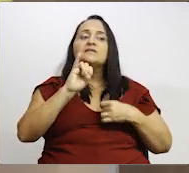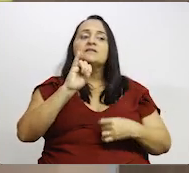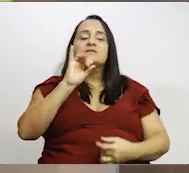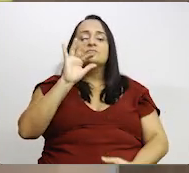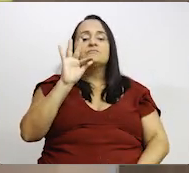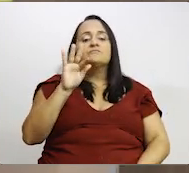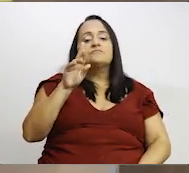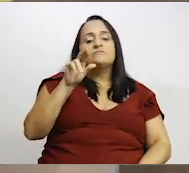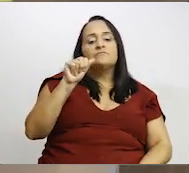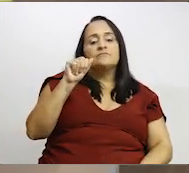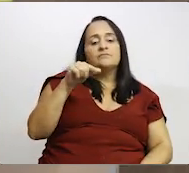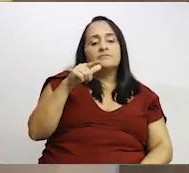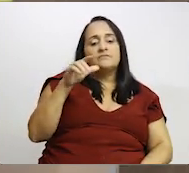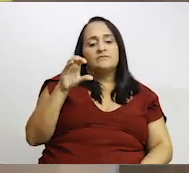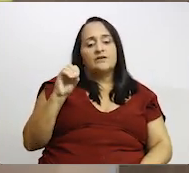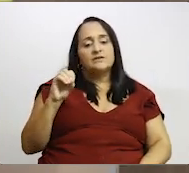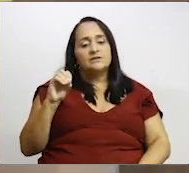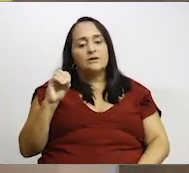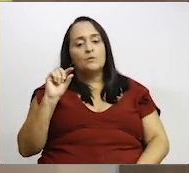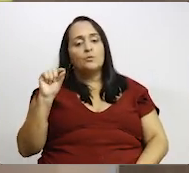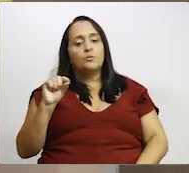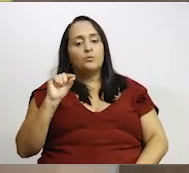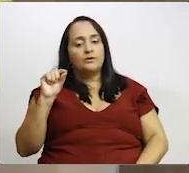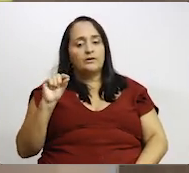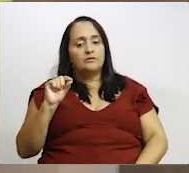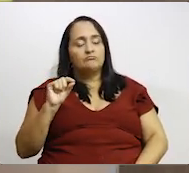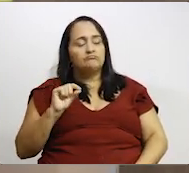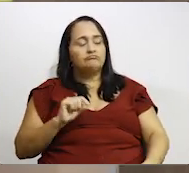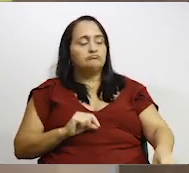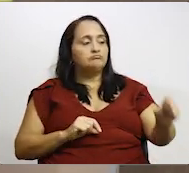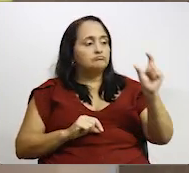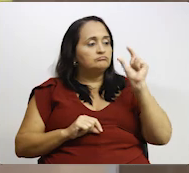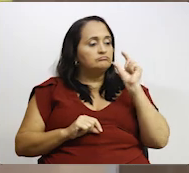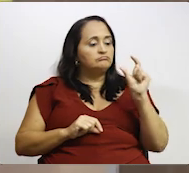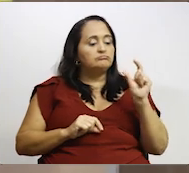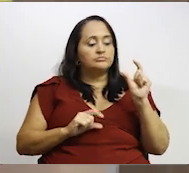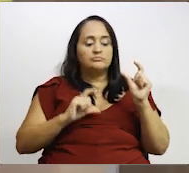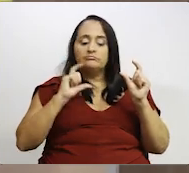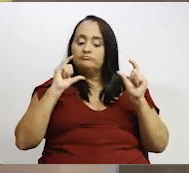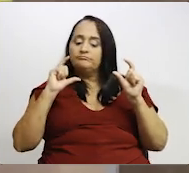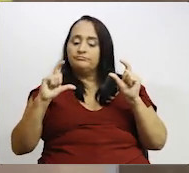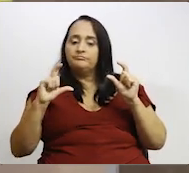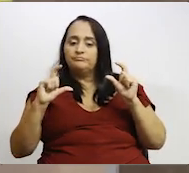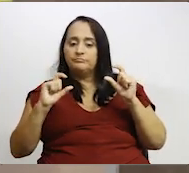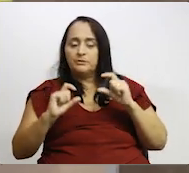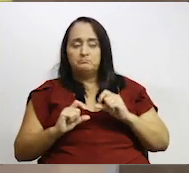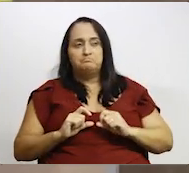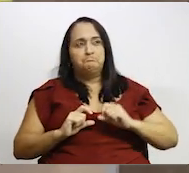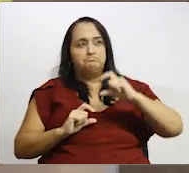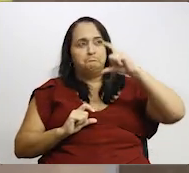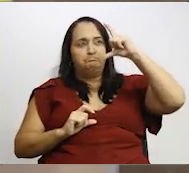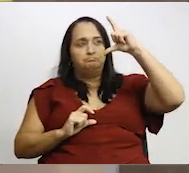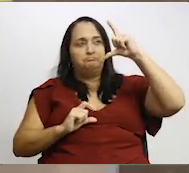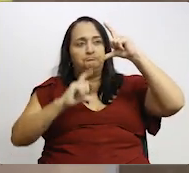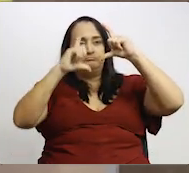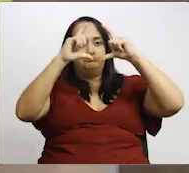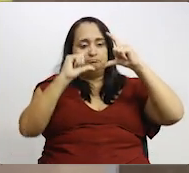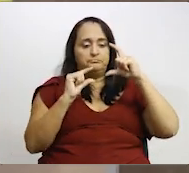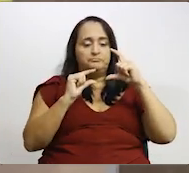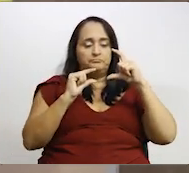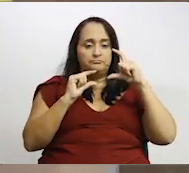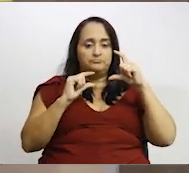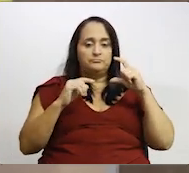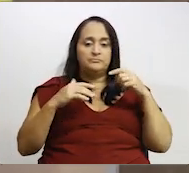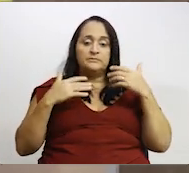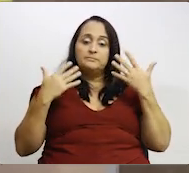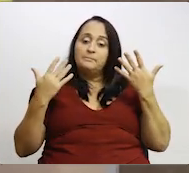fração são pedaços, são partes, isso quer dizer o quê? Que nesse recipiente aqui passou de 1 litro